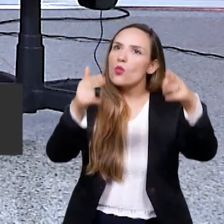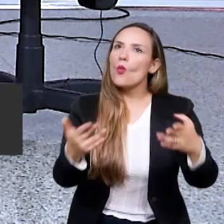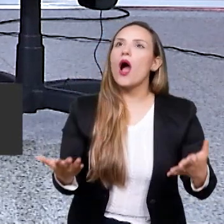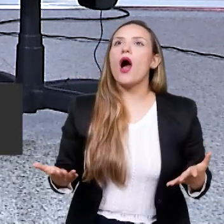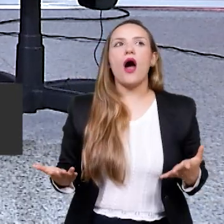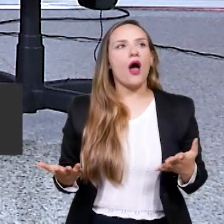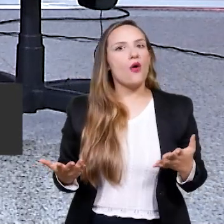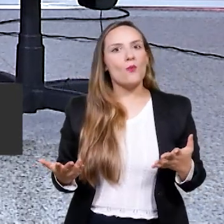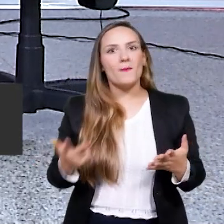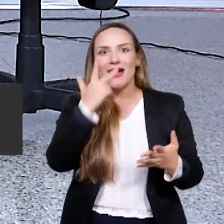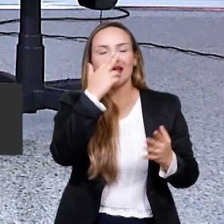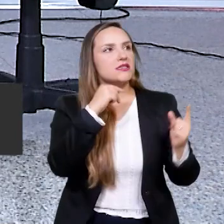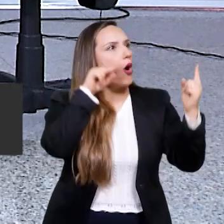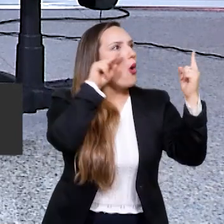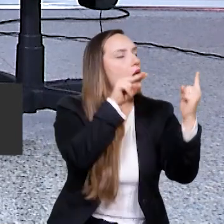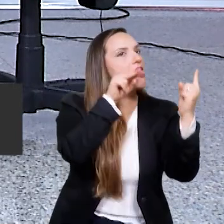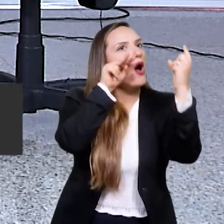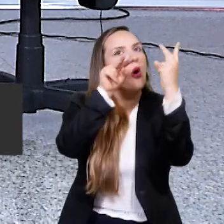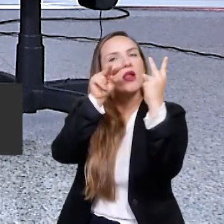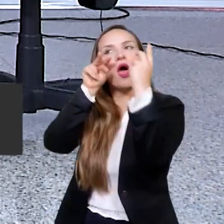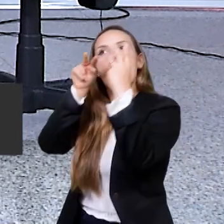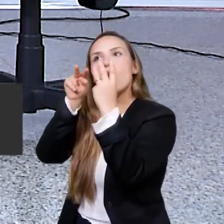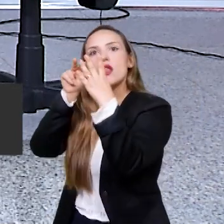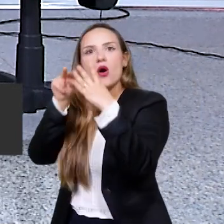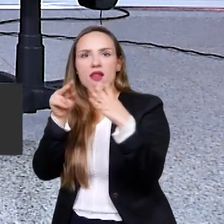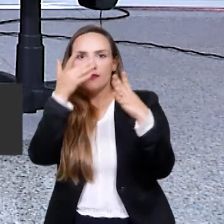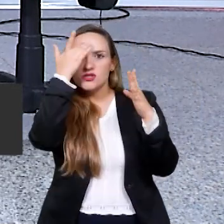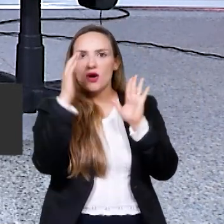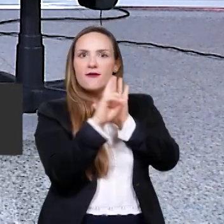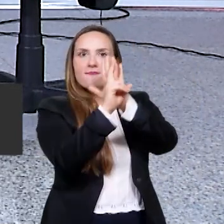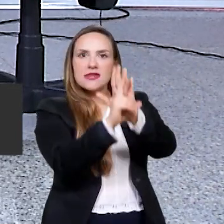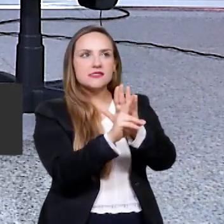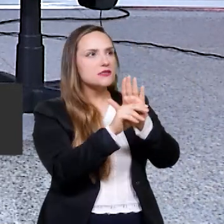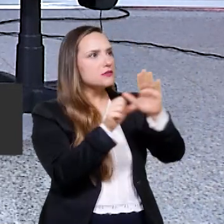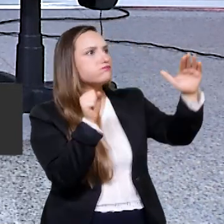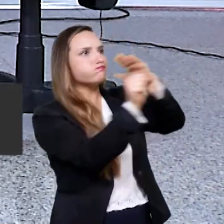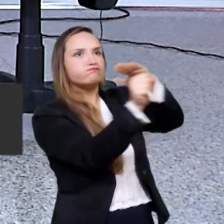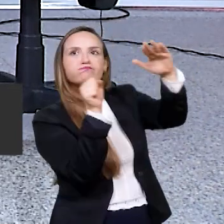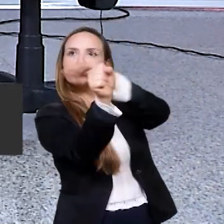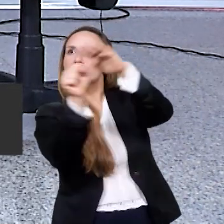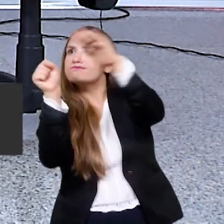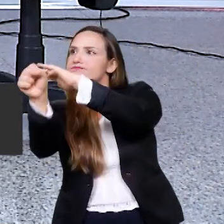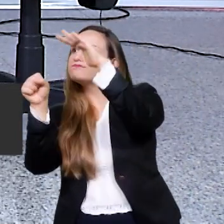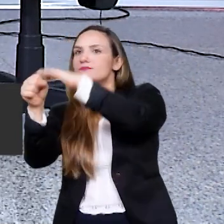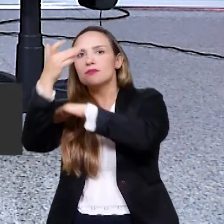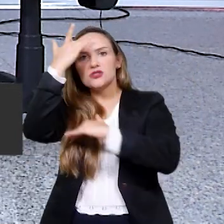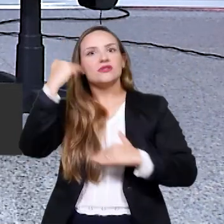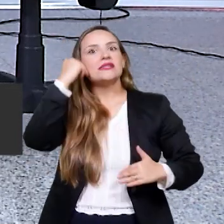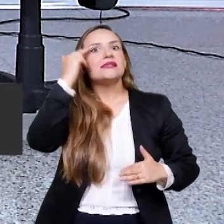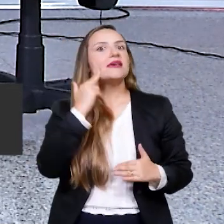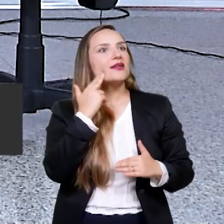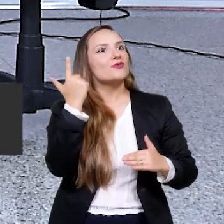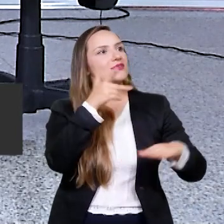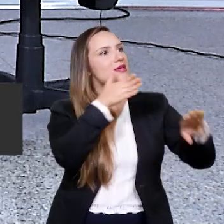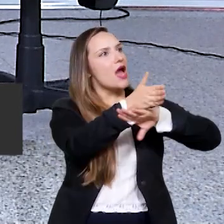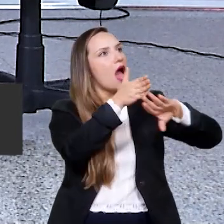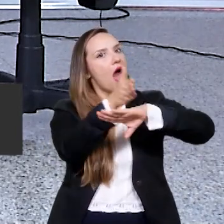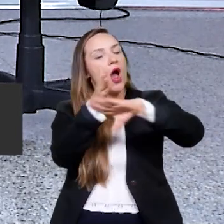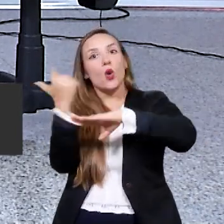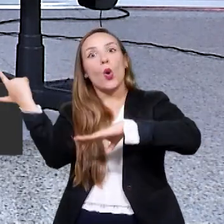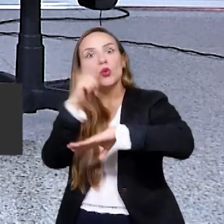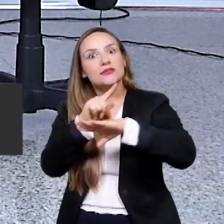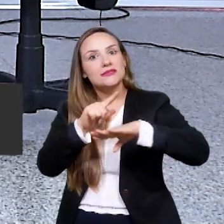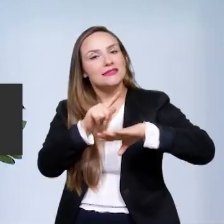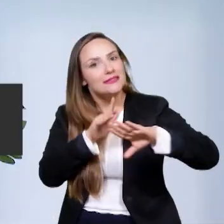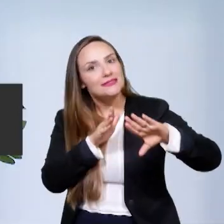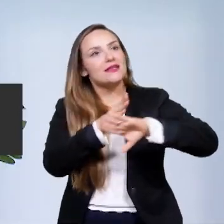de poder tenham pessoas pretas. Esses lugares sejam ocupados. Sim, nós precisamos nos reconhecer. Pertence também,